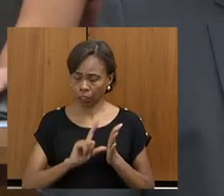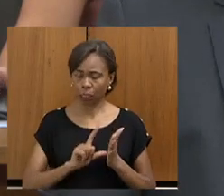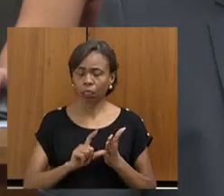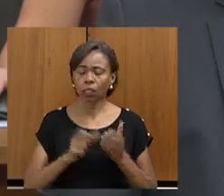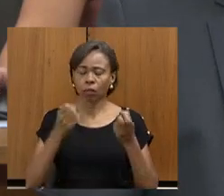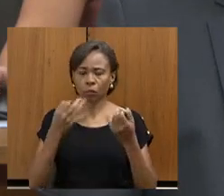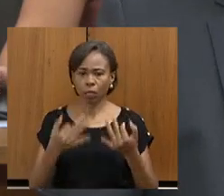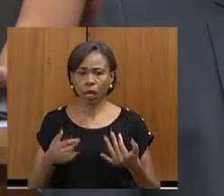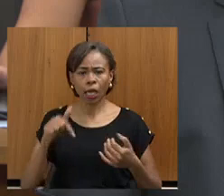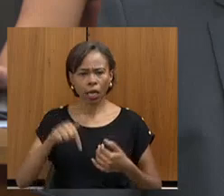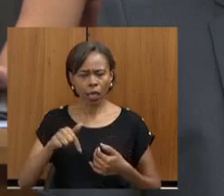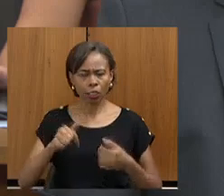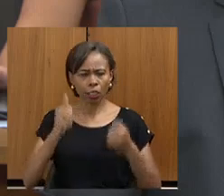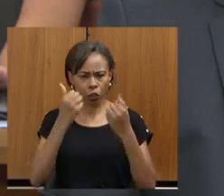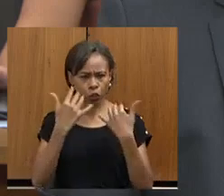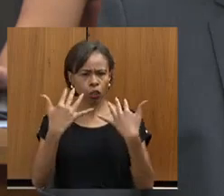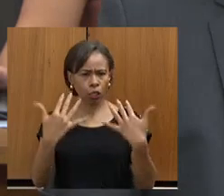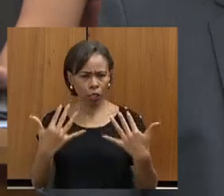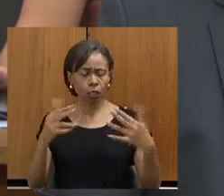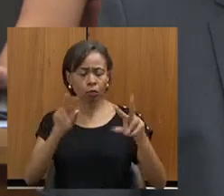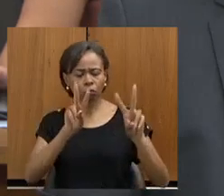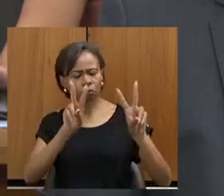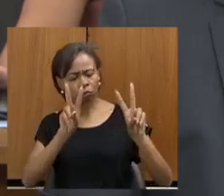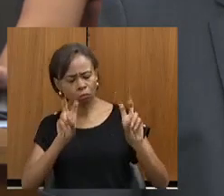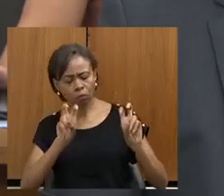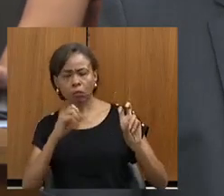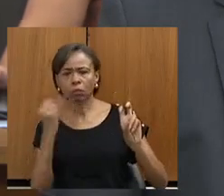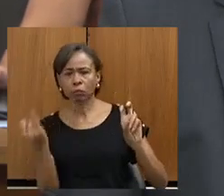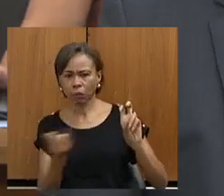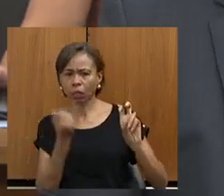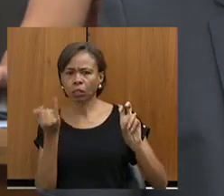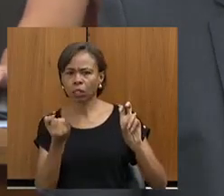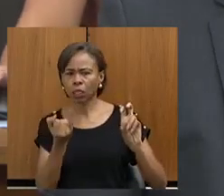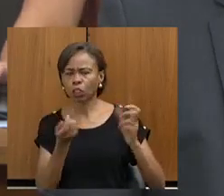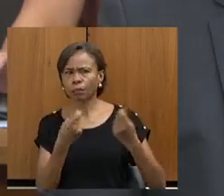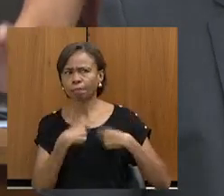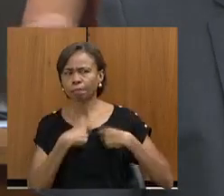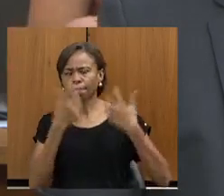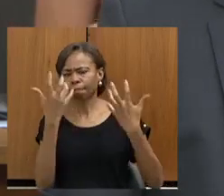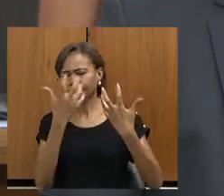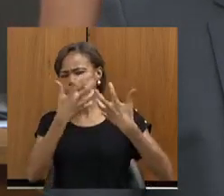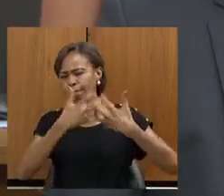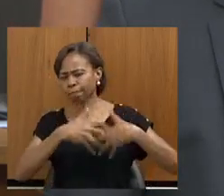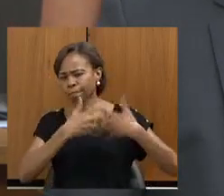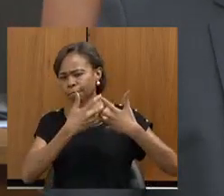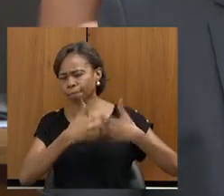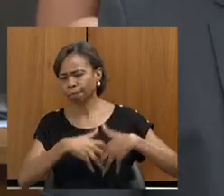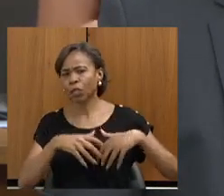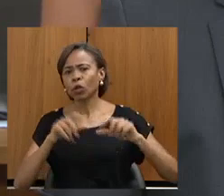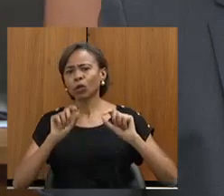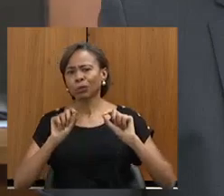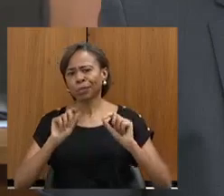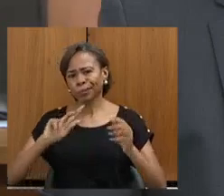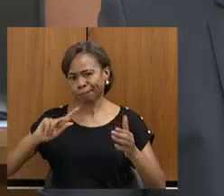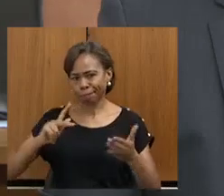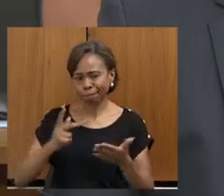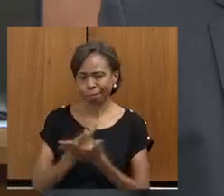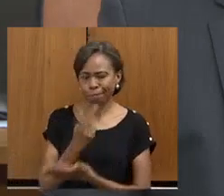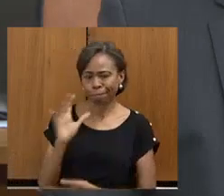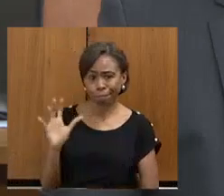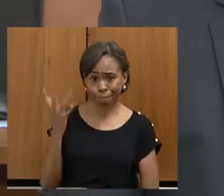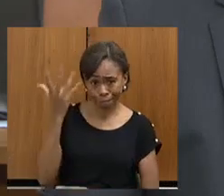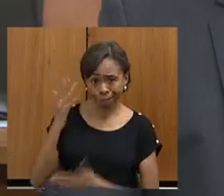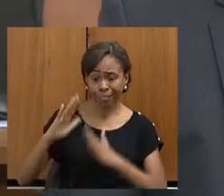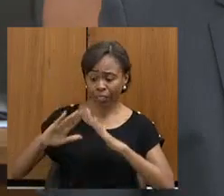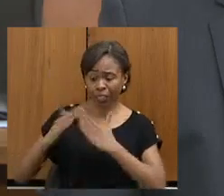tem uma temática muito importante de reflexão para o que a gente está vivendo neste momento nas